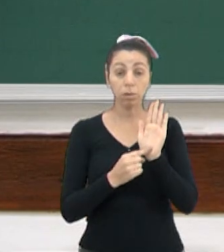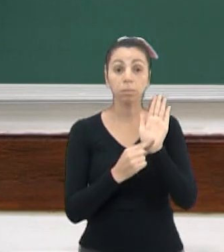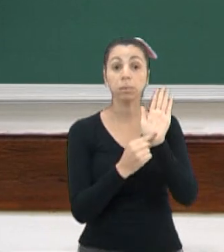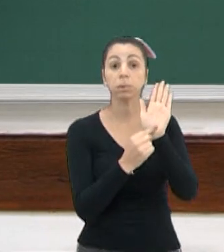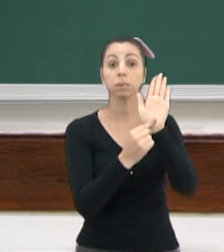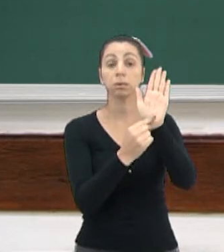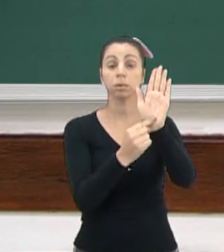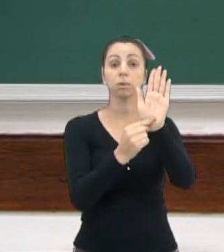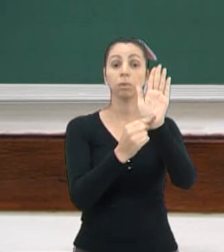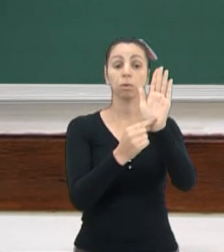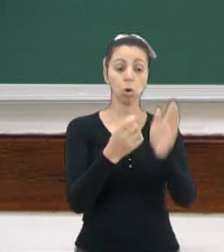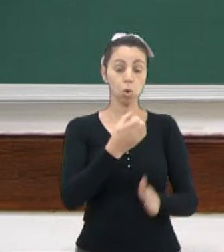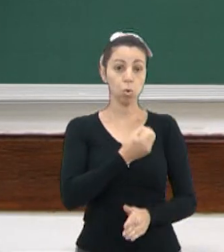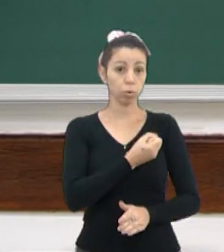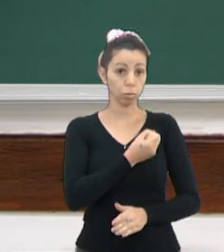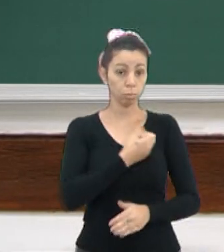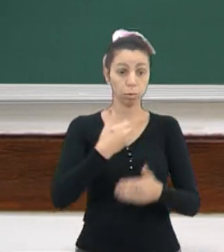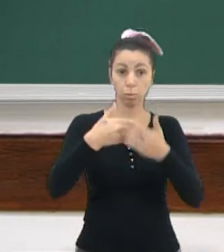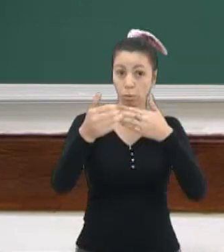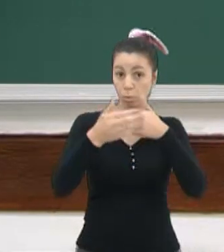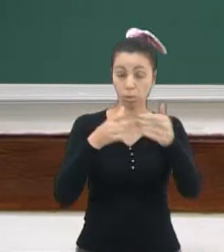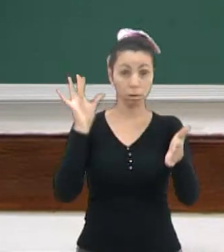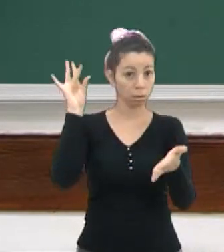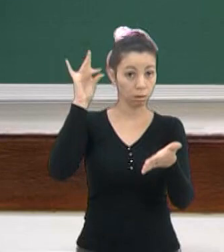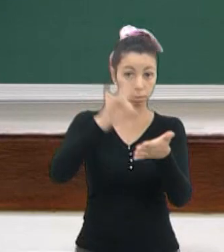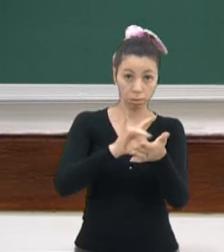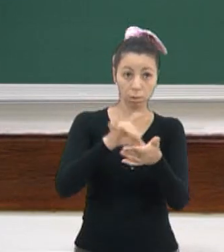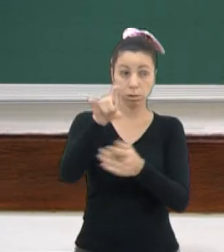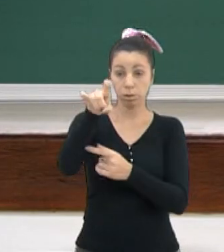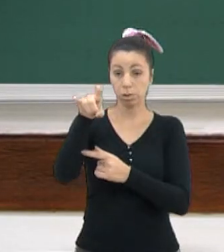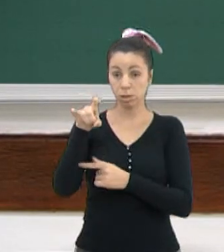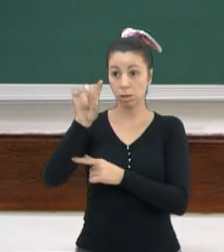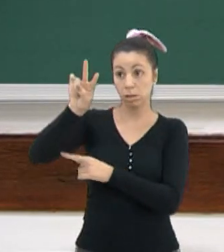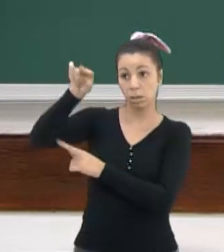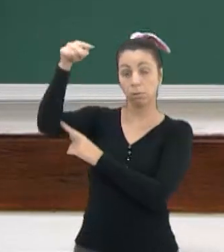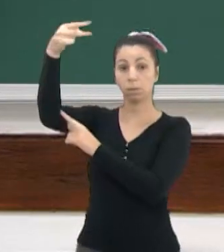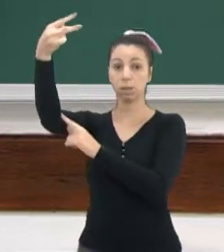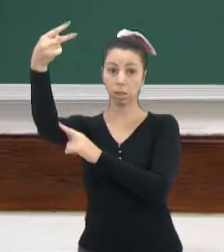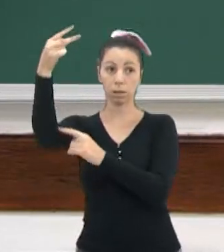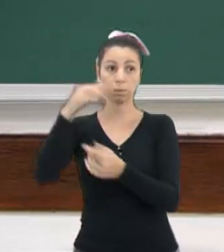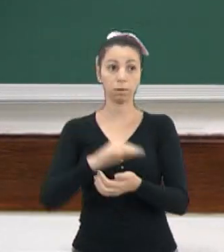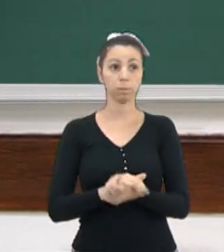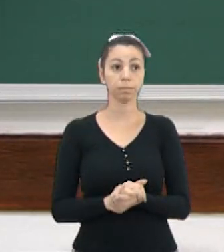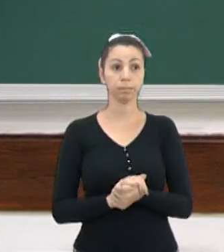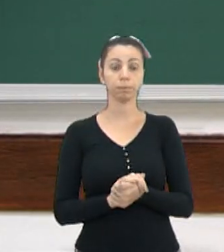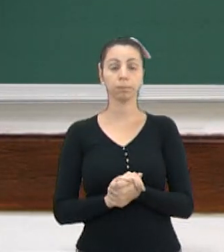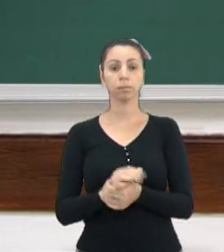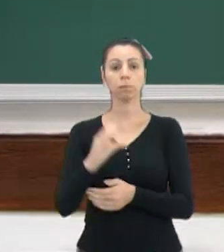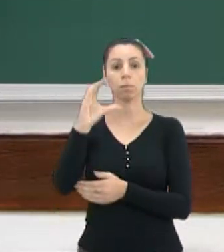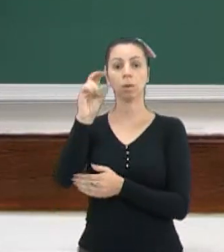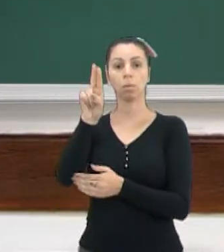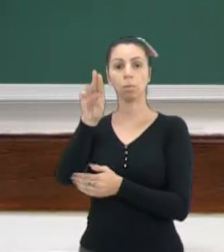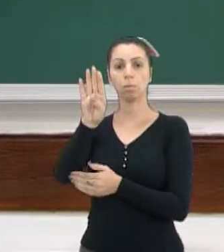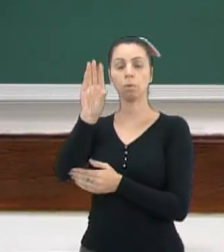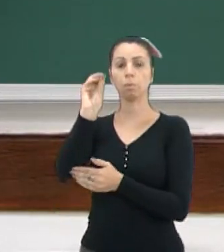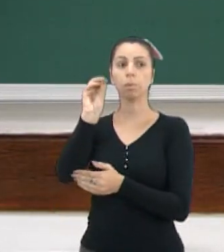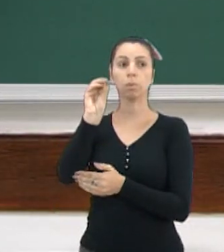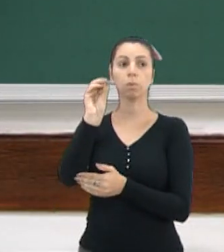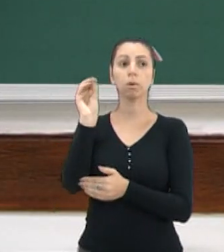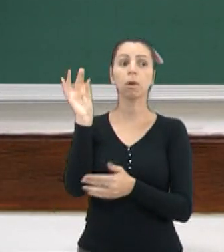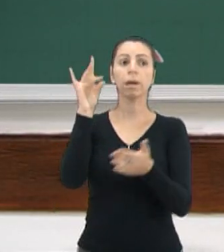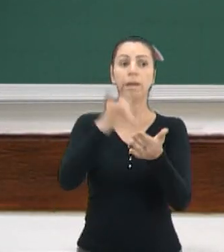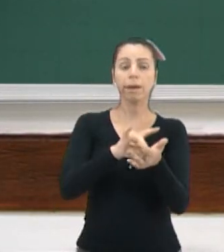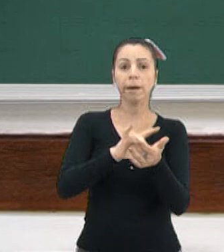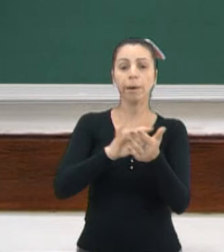representado um número qualquer real, x ao quadrado. O cubo do número real y, como que eu vou